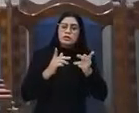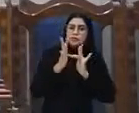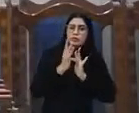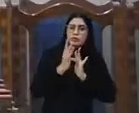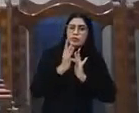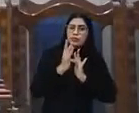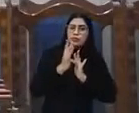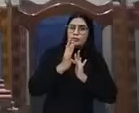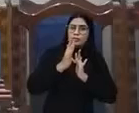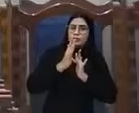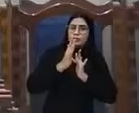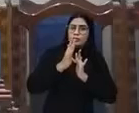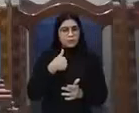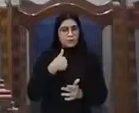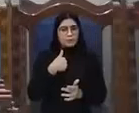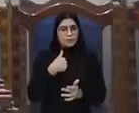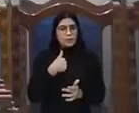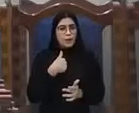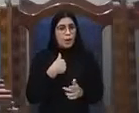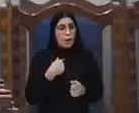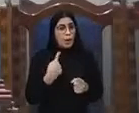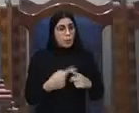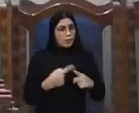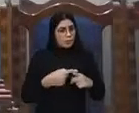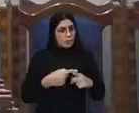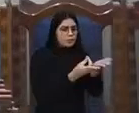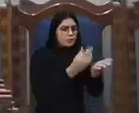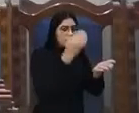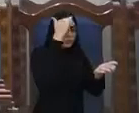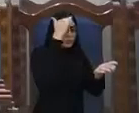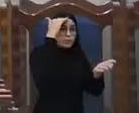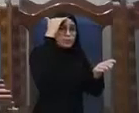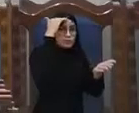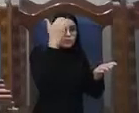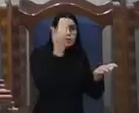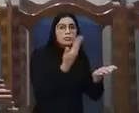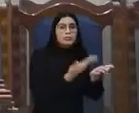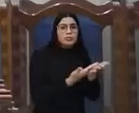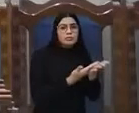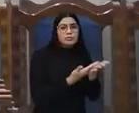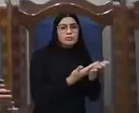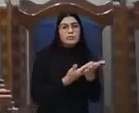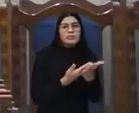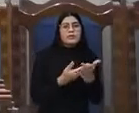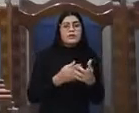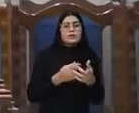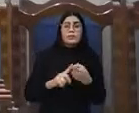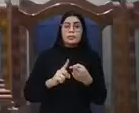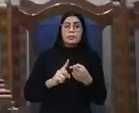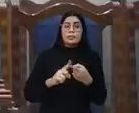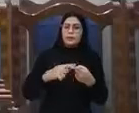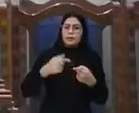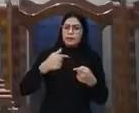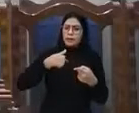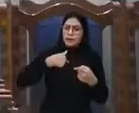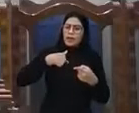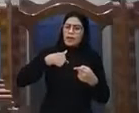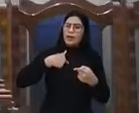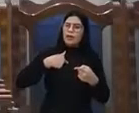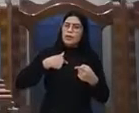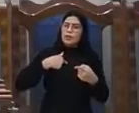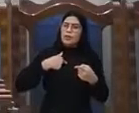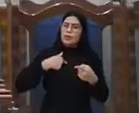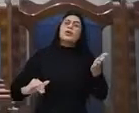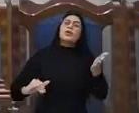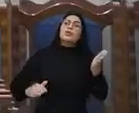Deus. Segundo, porque eu estive em Jerusalém, 3 vezes entrei no túmulo dele. O túmulo está vazio. E